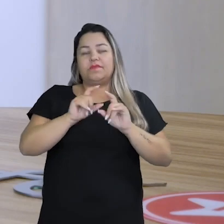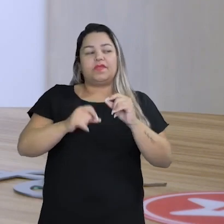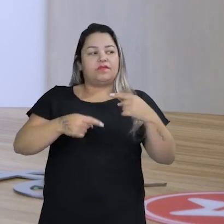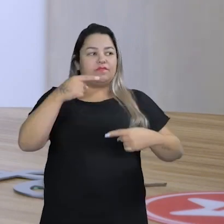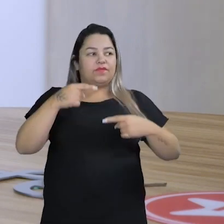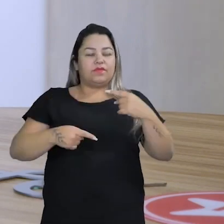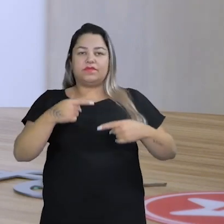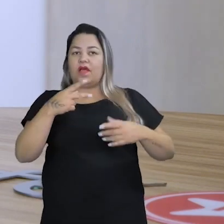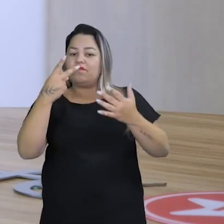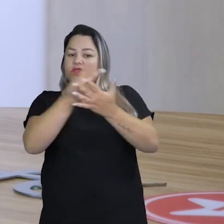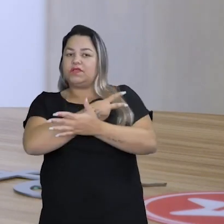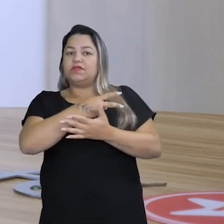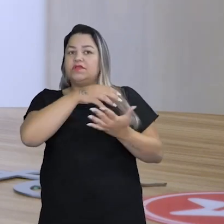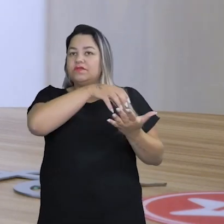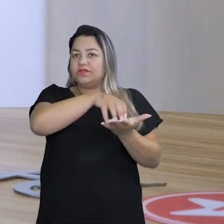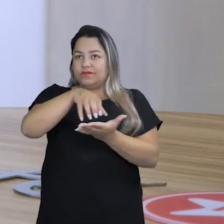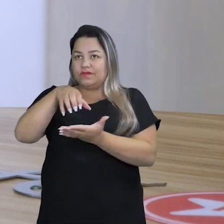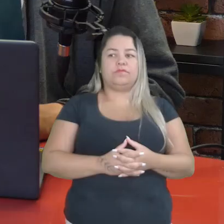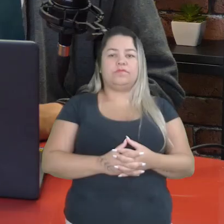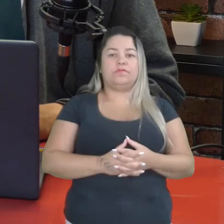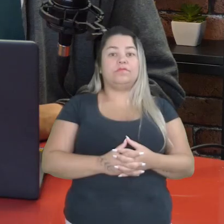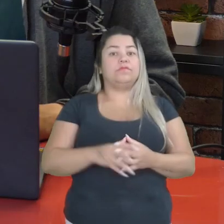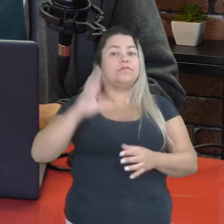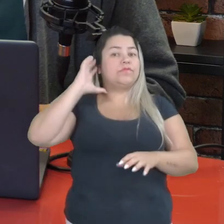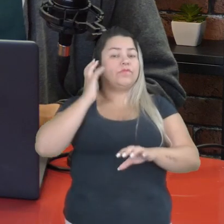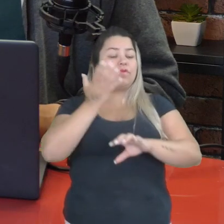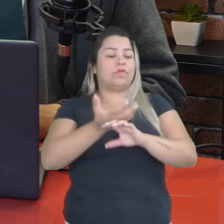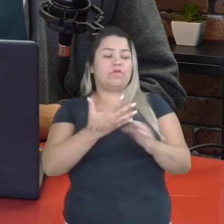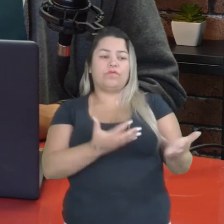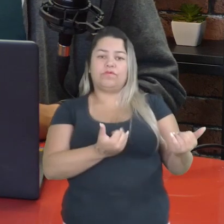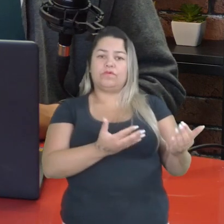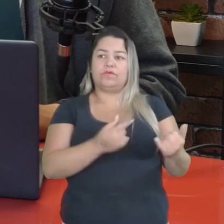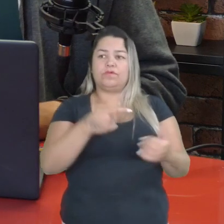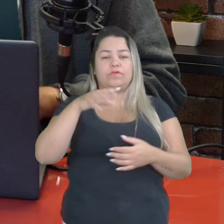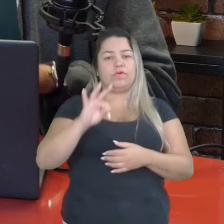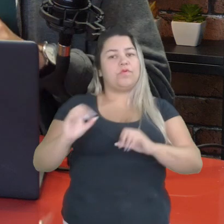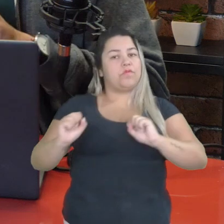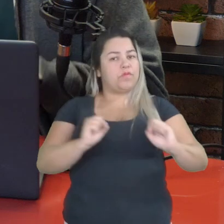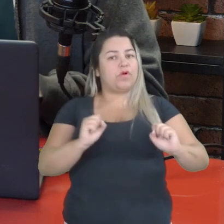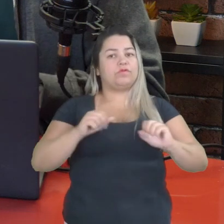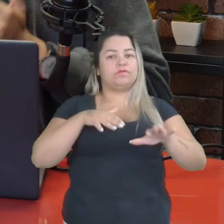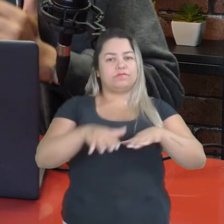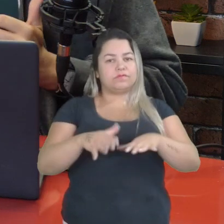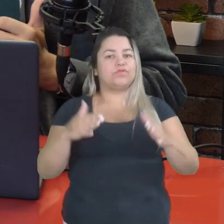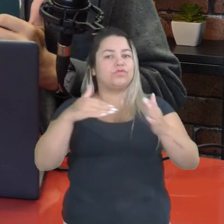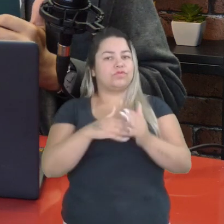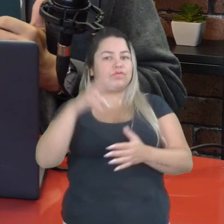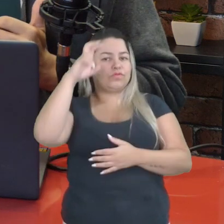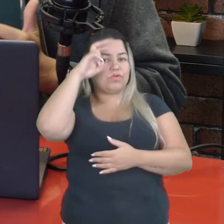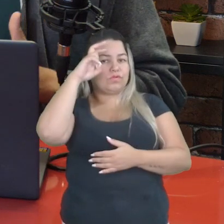políticas cheguem em territórios com maiores índices de violência. E o podcast da Juventude do PT, o Pode Tremer, da